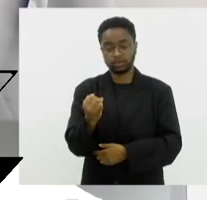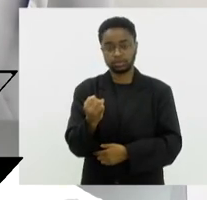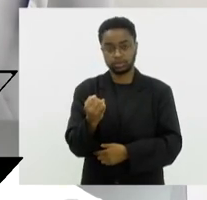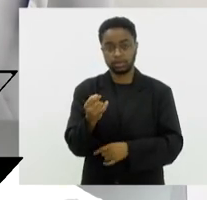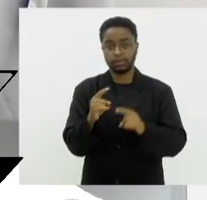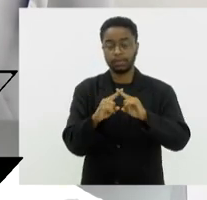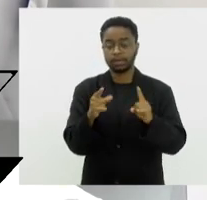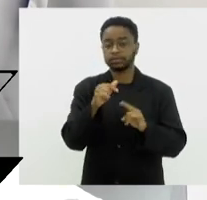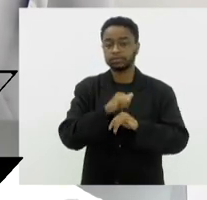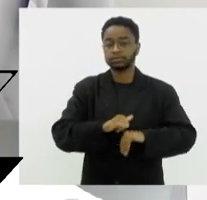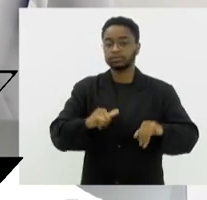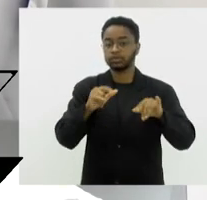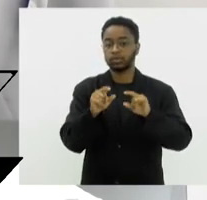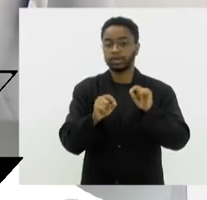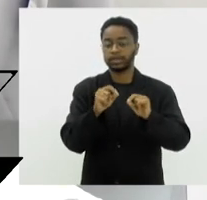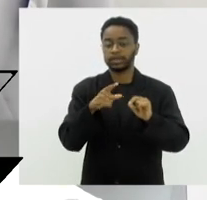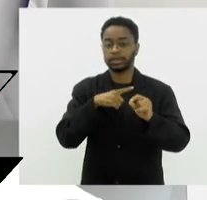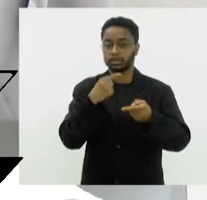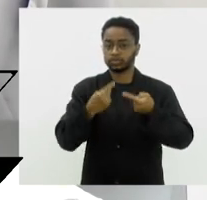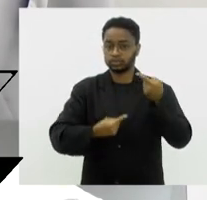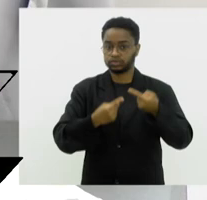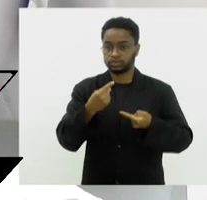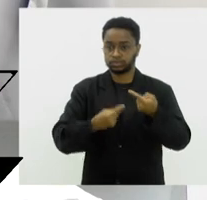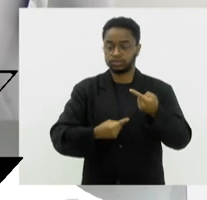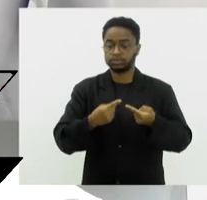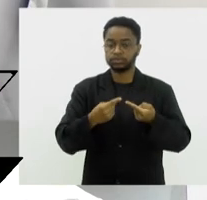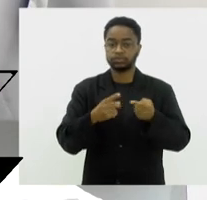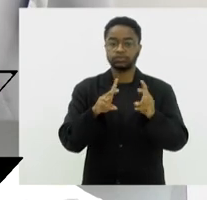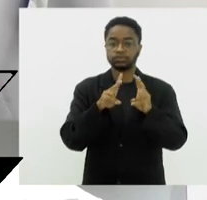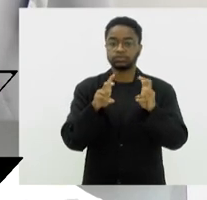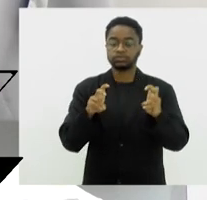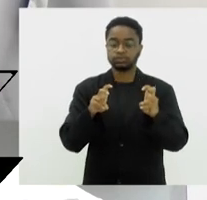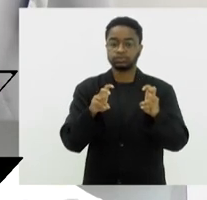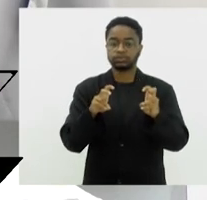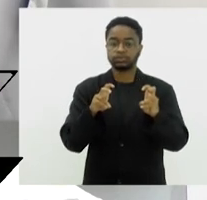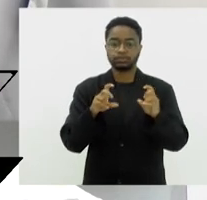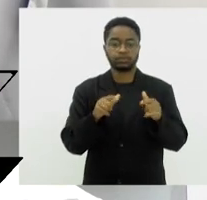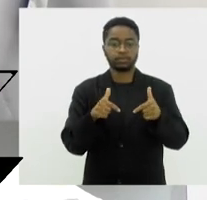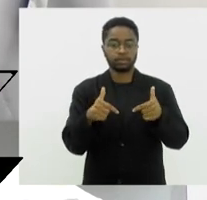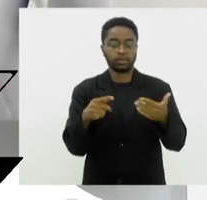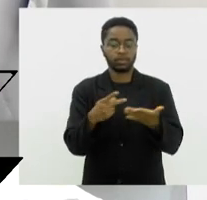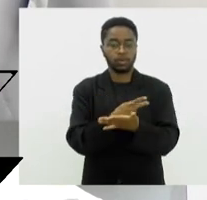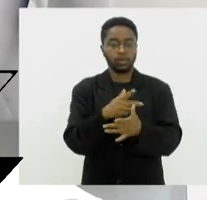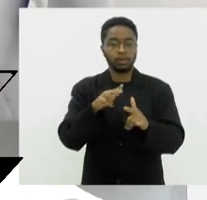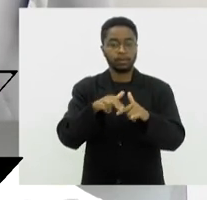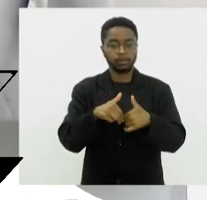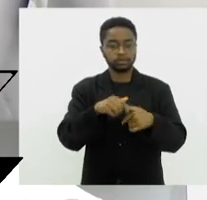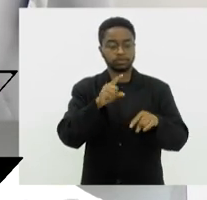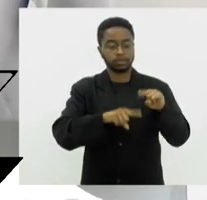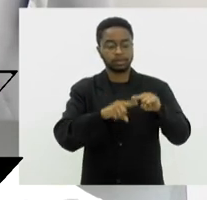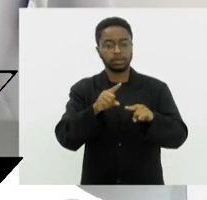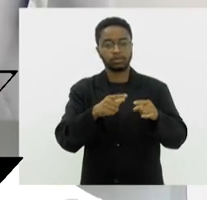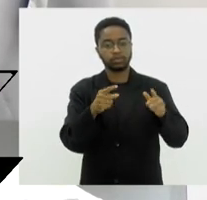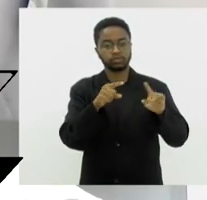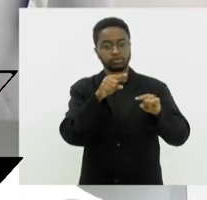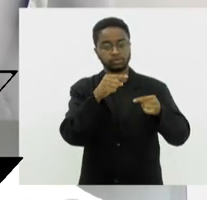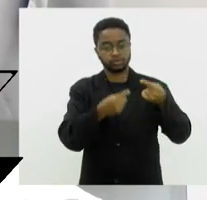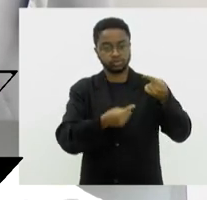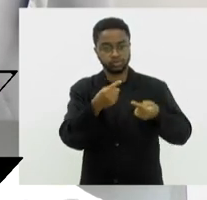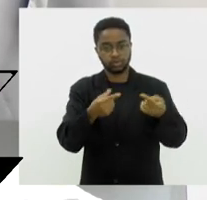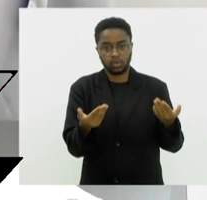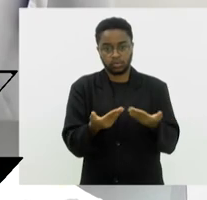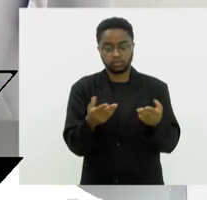uma vez dizendo, em discussão cuja pertinência se decorreu em razão das matérias aqui discutidas na pauta de hoje